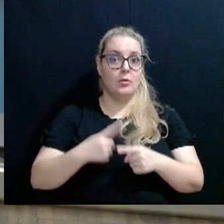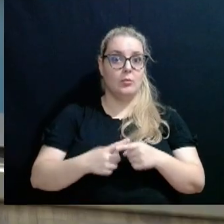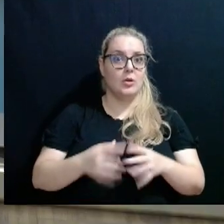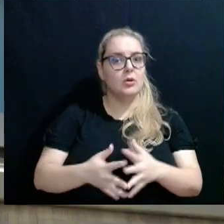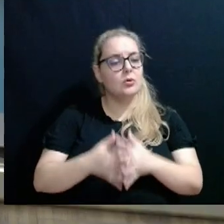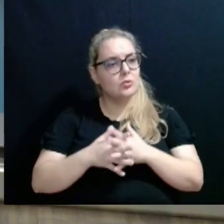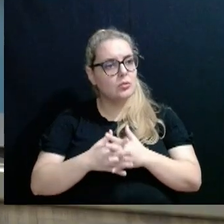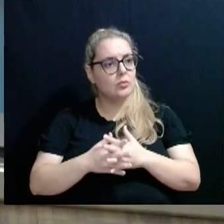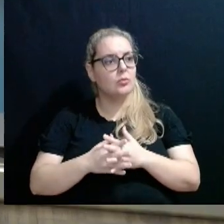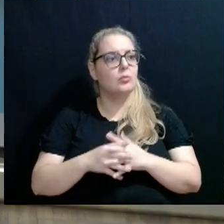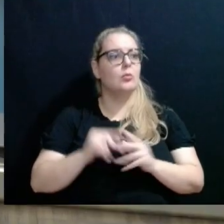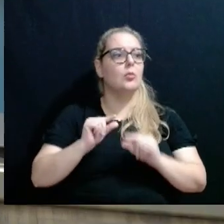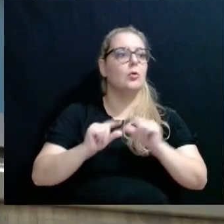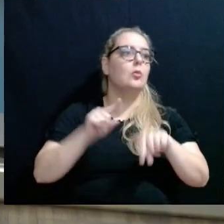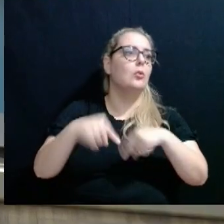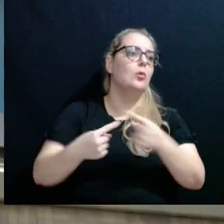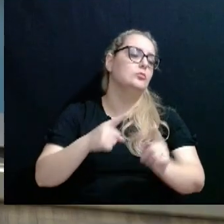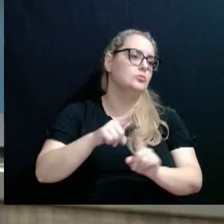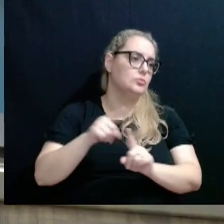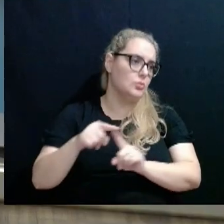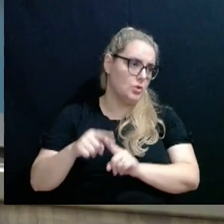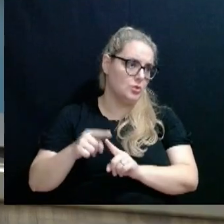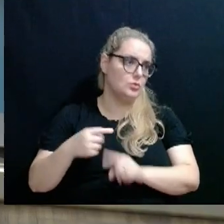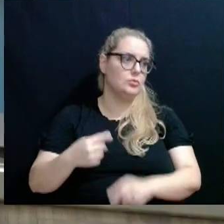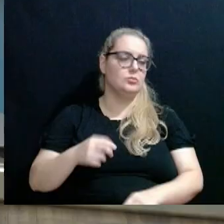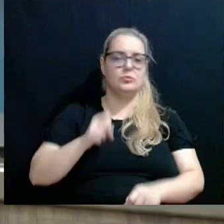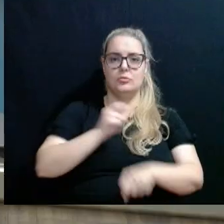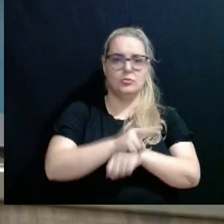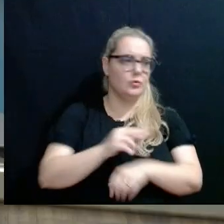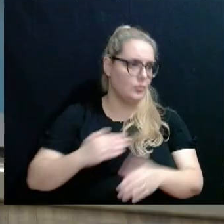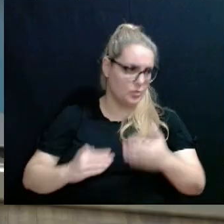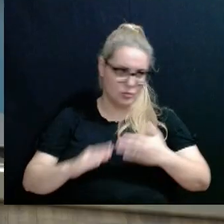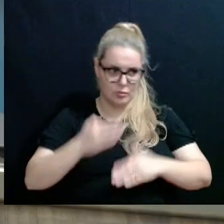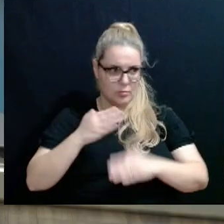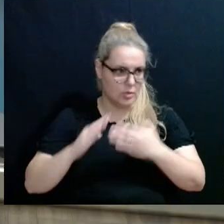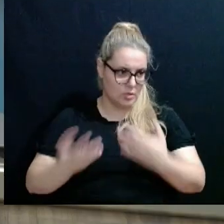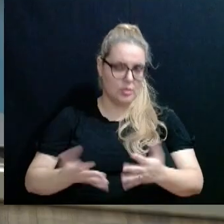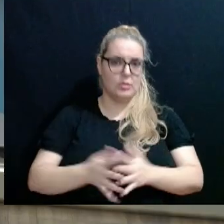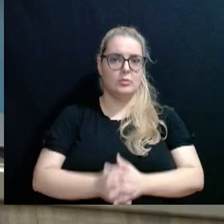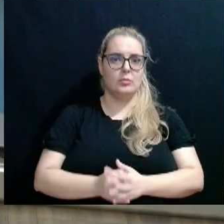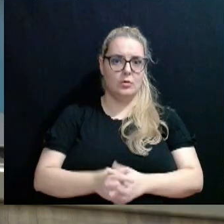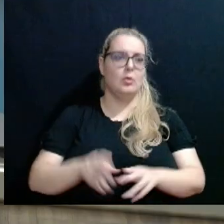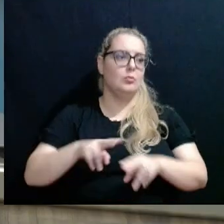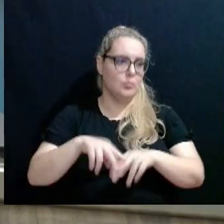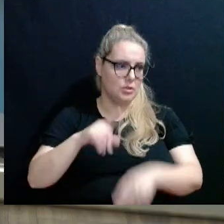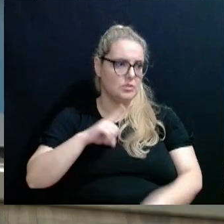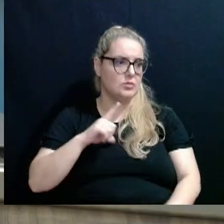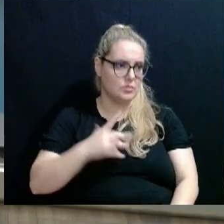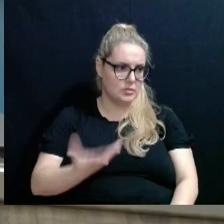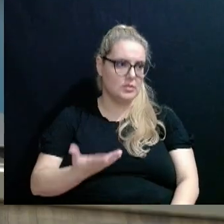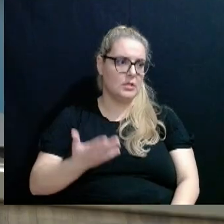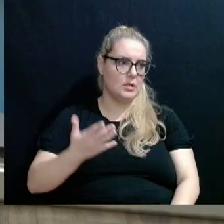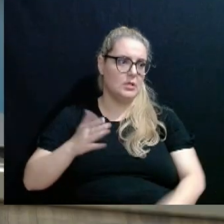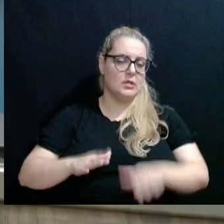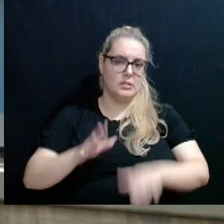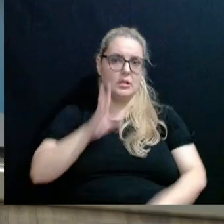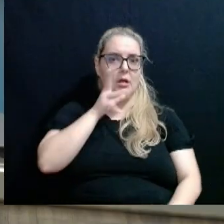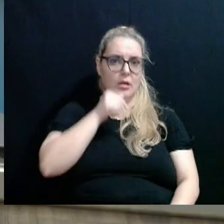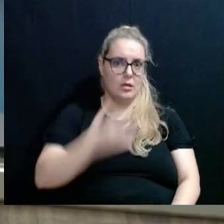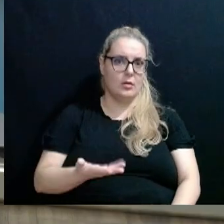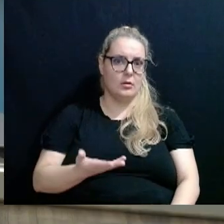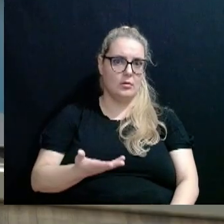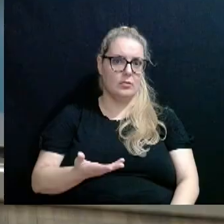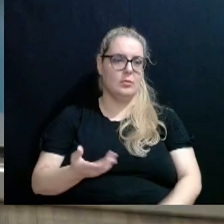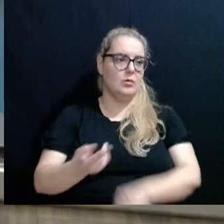sintomas, porque se confunde um pouquinho com outros tipos de vírus ou bactérias, né, por isso que há talvez uma